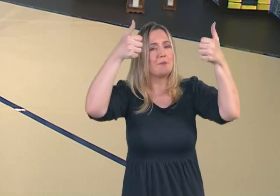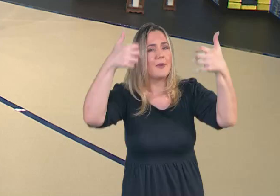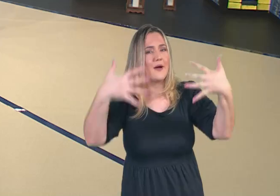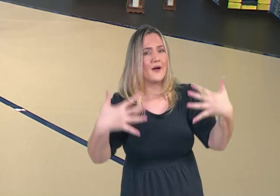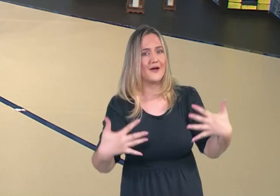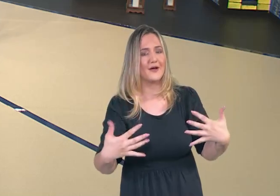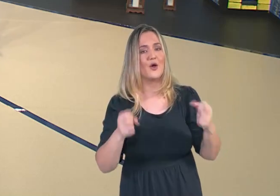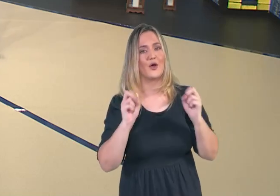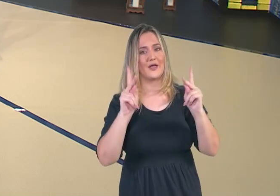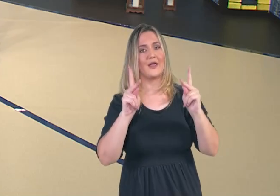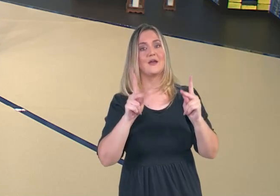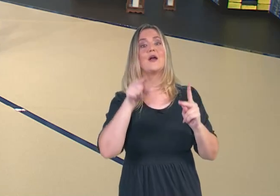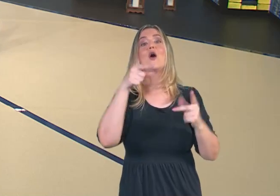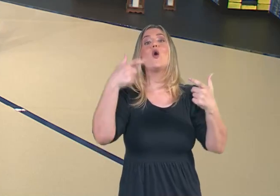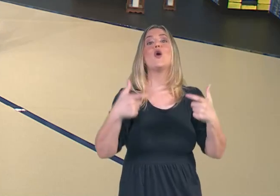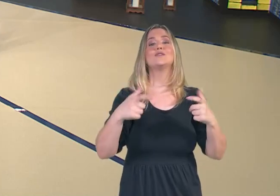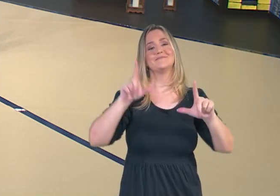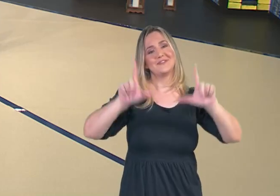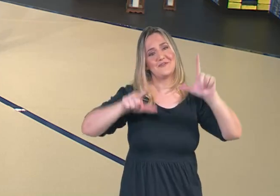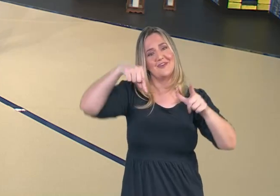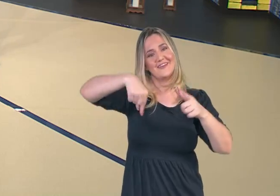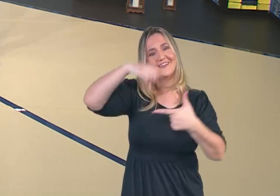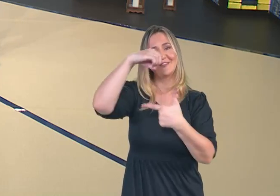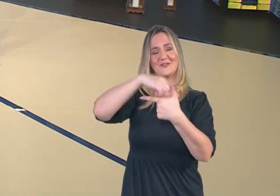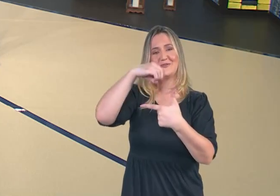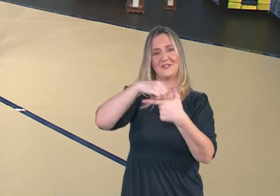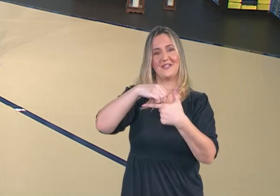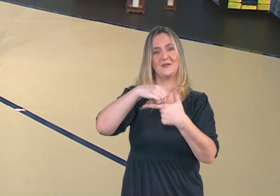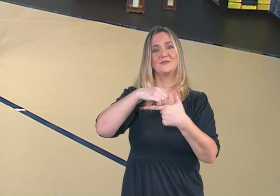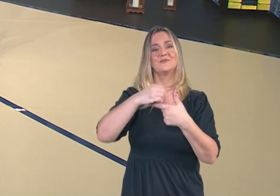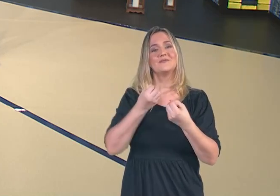programa Evidências da semana que vem. E onde você encontra?